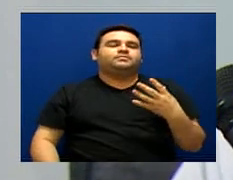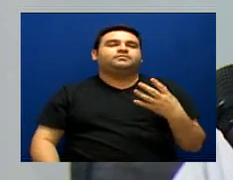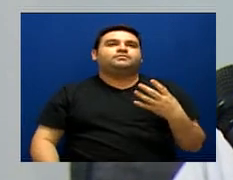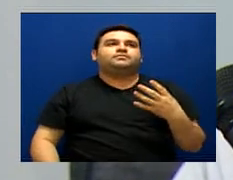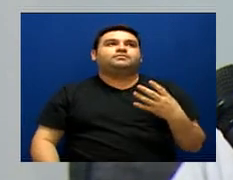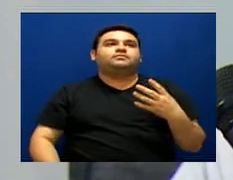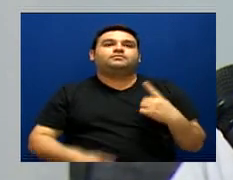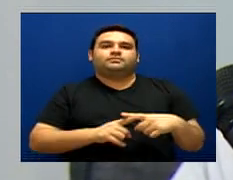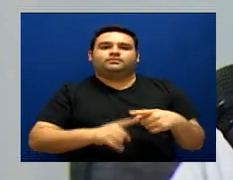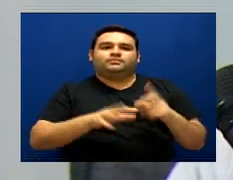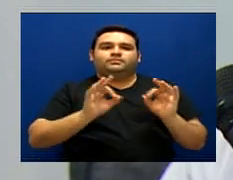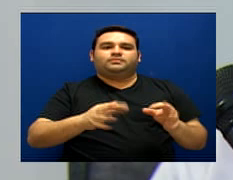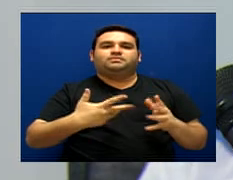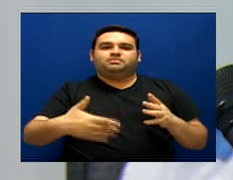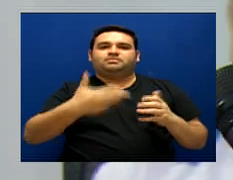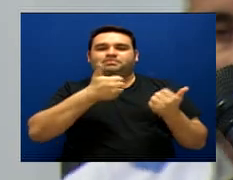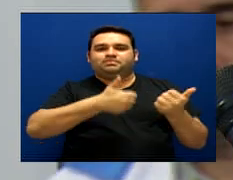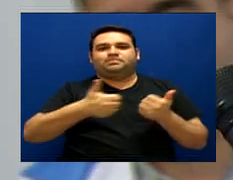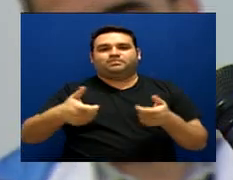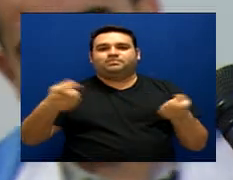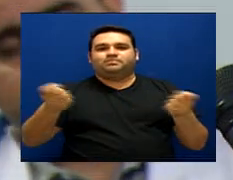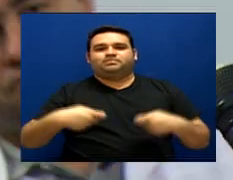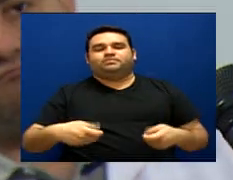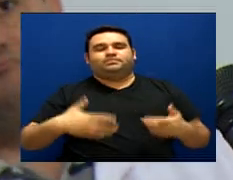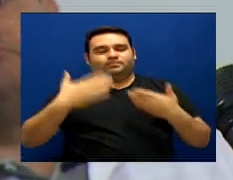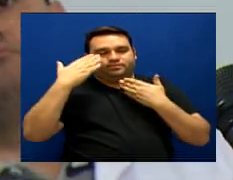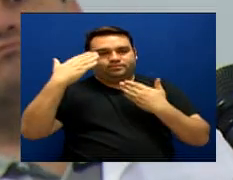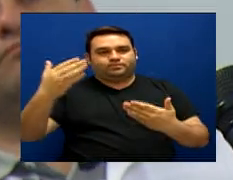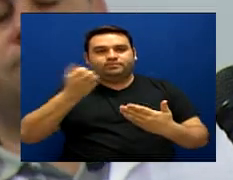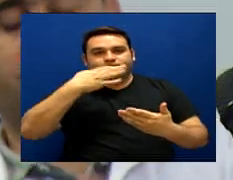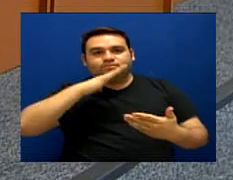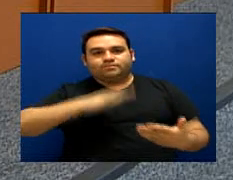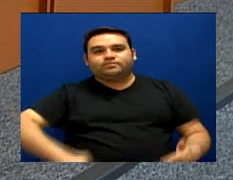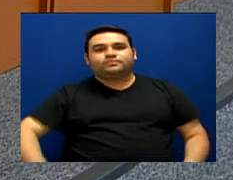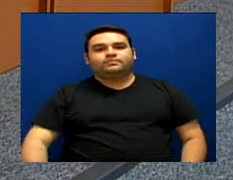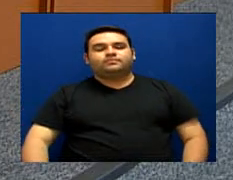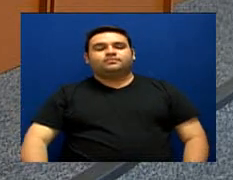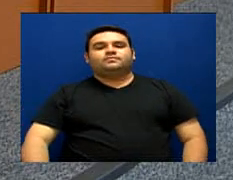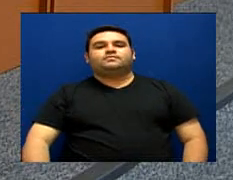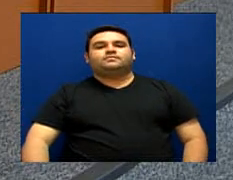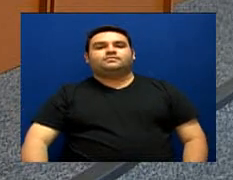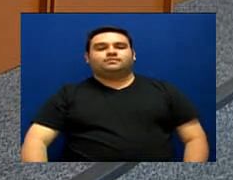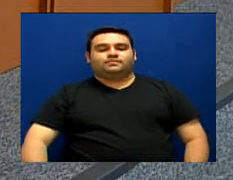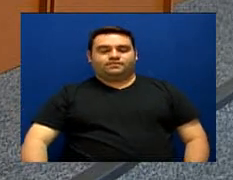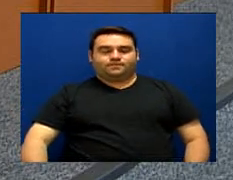que seguramente vai produzir grandes efeitos na causa. Muito obrigado. Boa tarde.